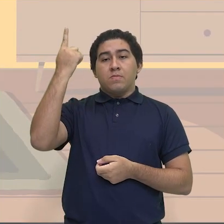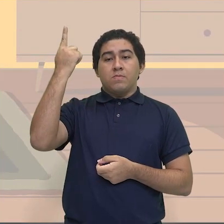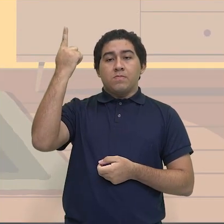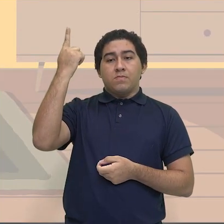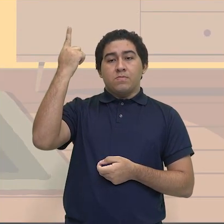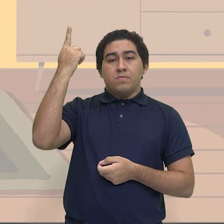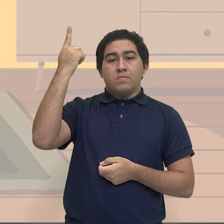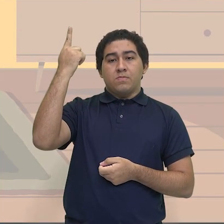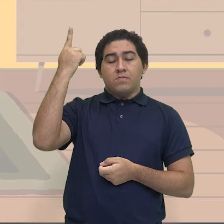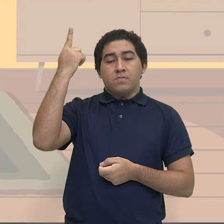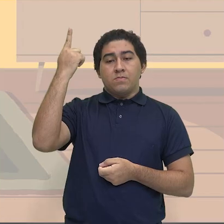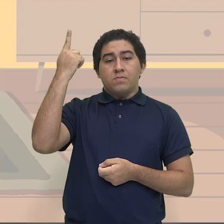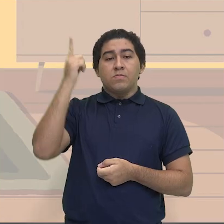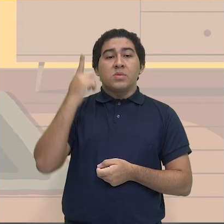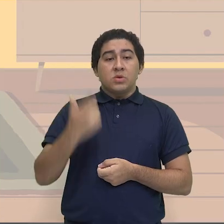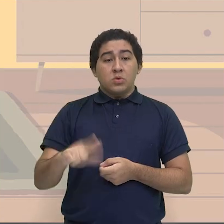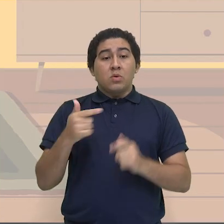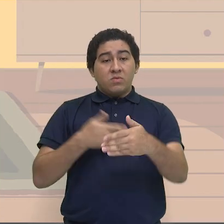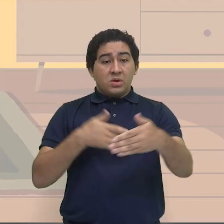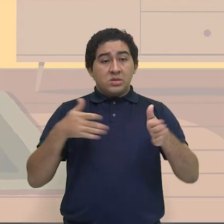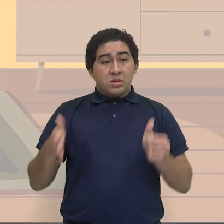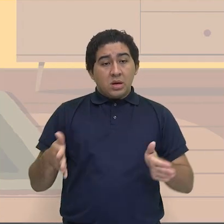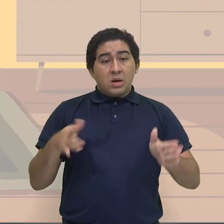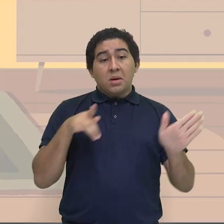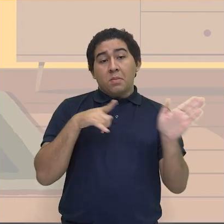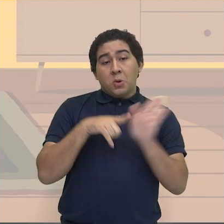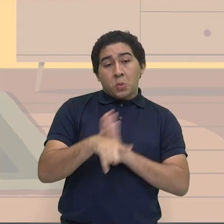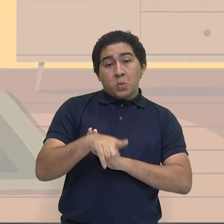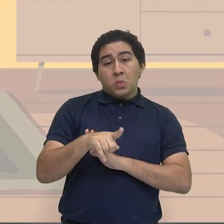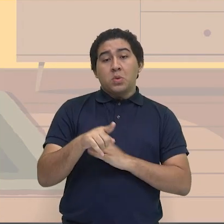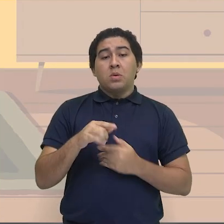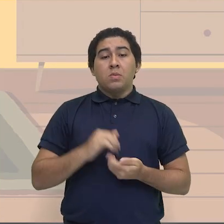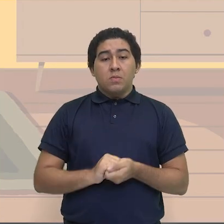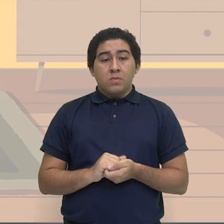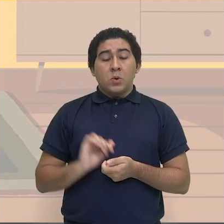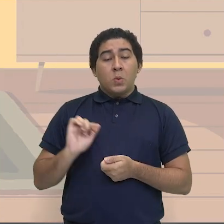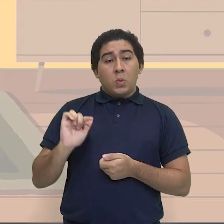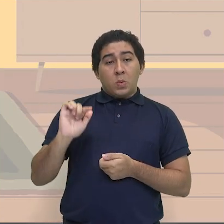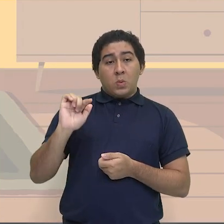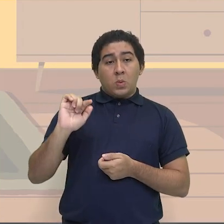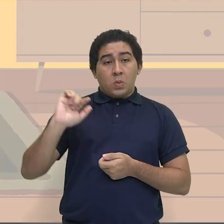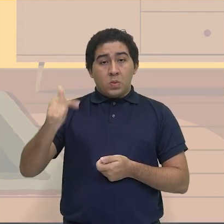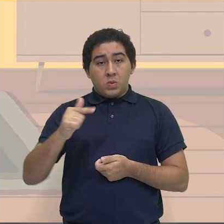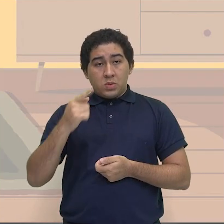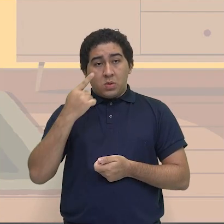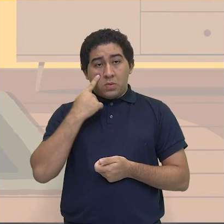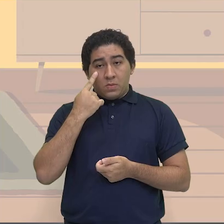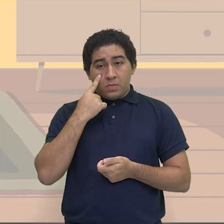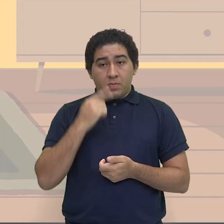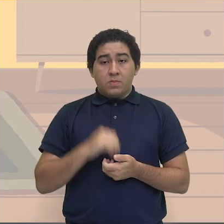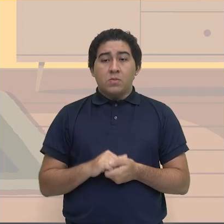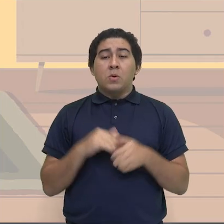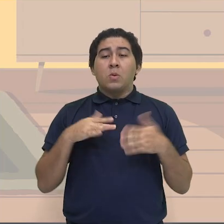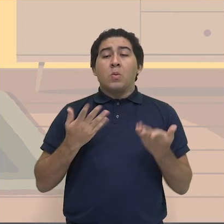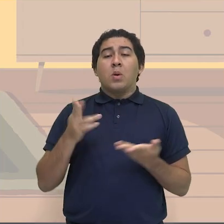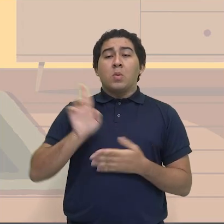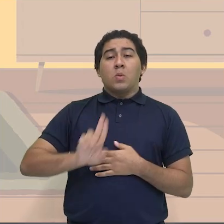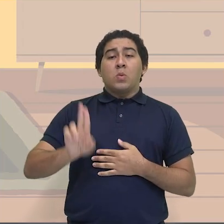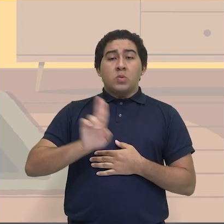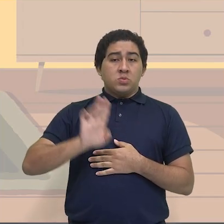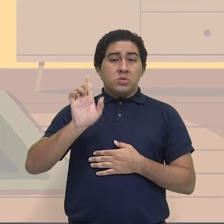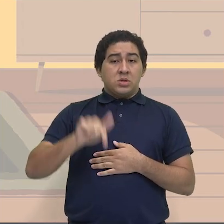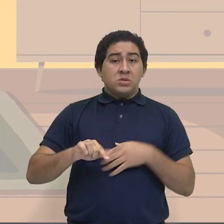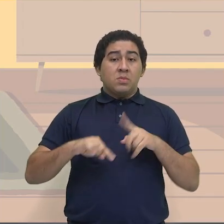nossa sala de estar, aí eu trago para você outro questionamento. Para que servem os circuitos